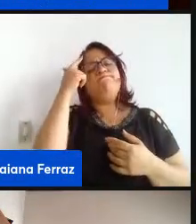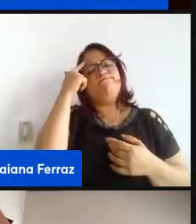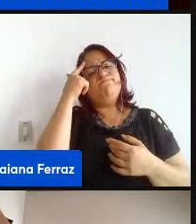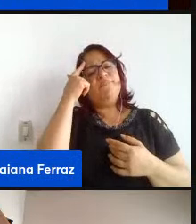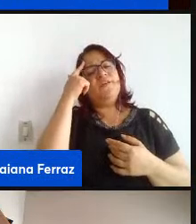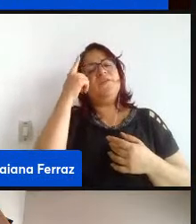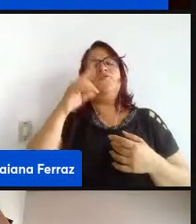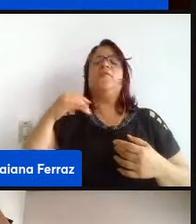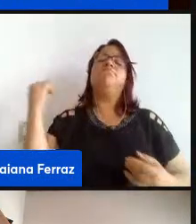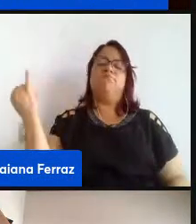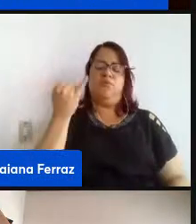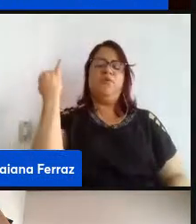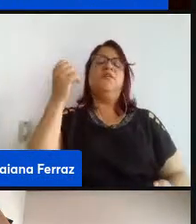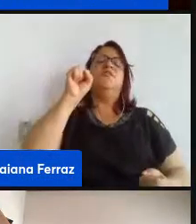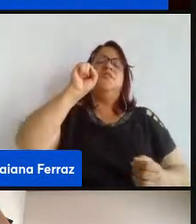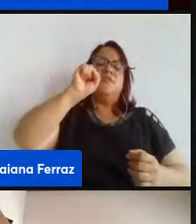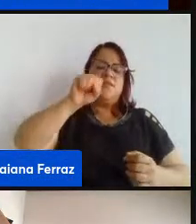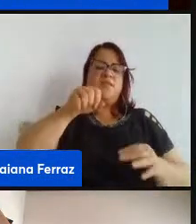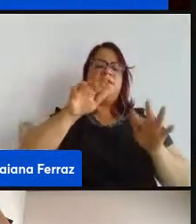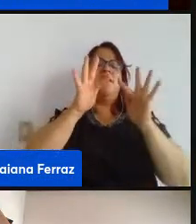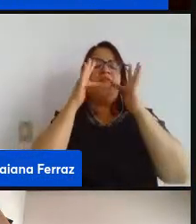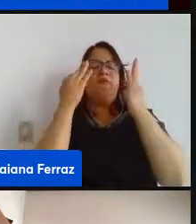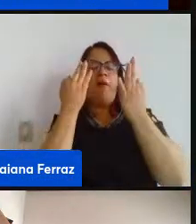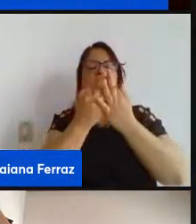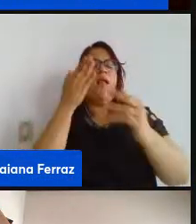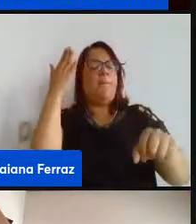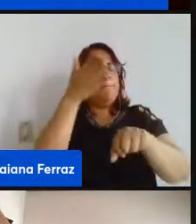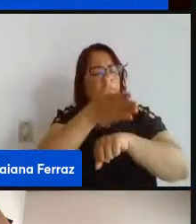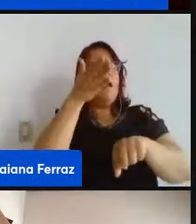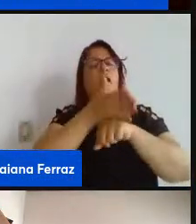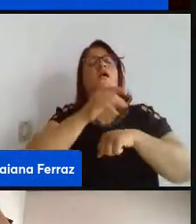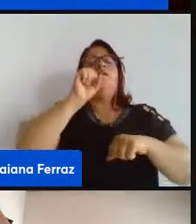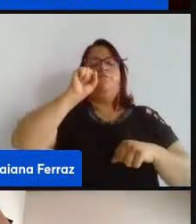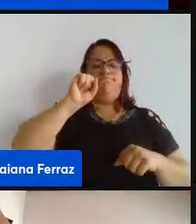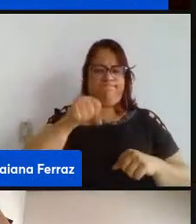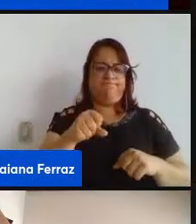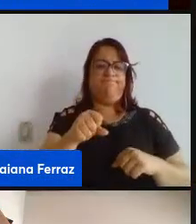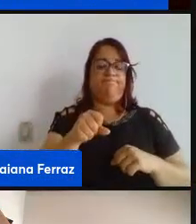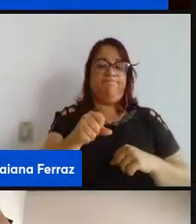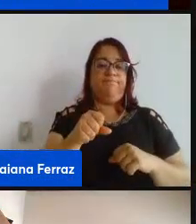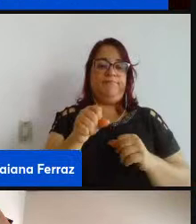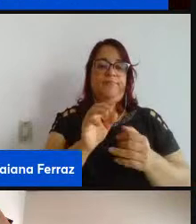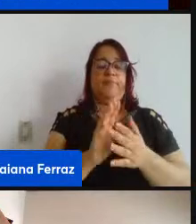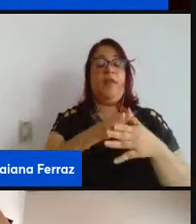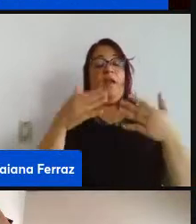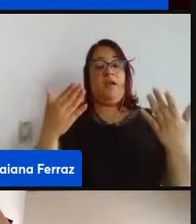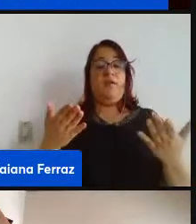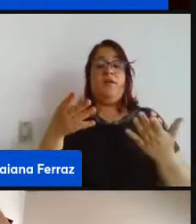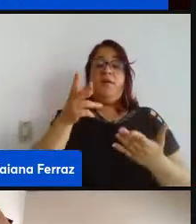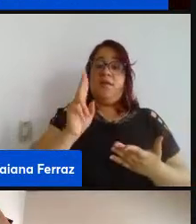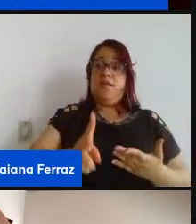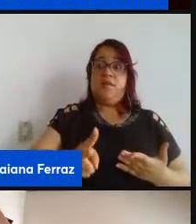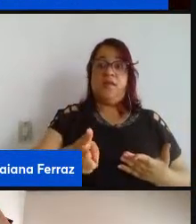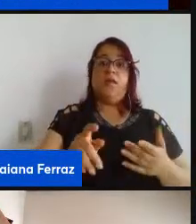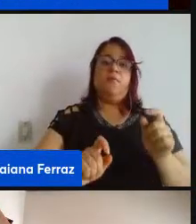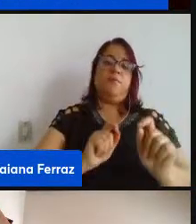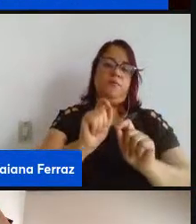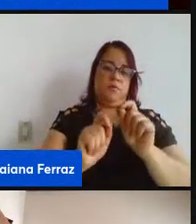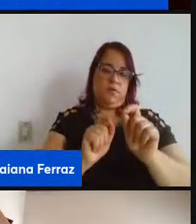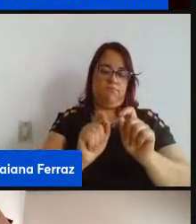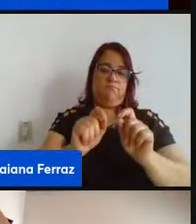sim, a participação da família. E aí, então, vai caber, sempre cabe ao